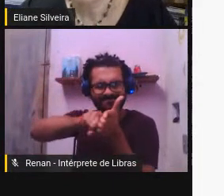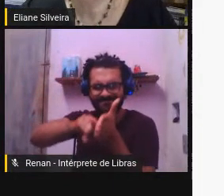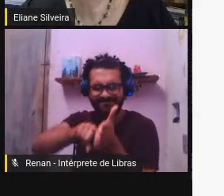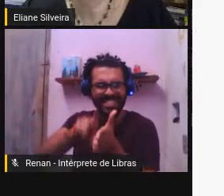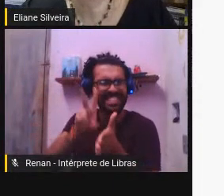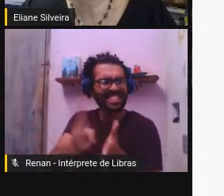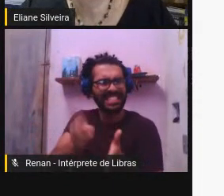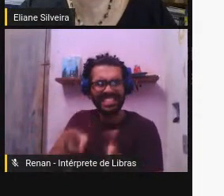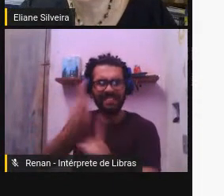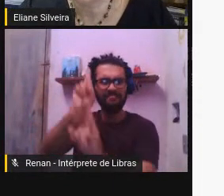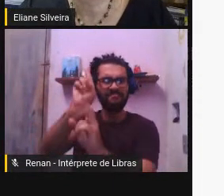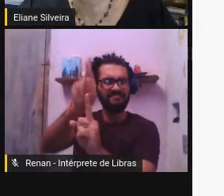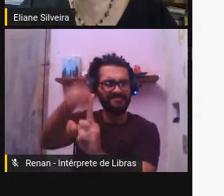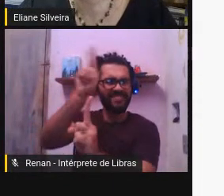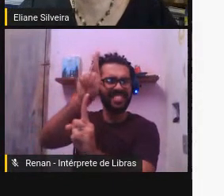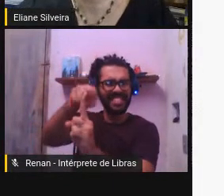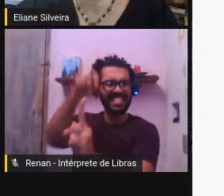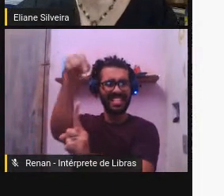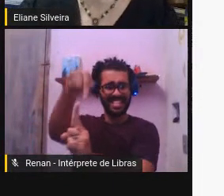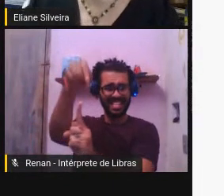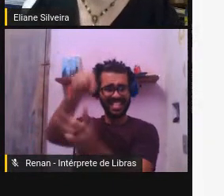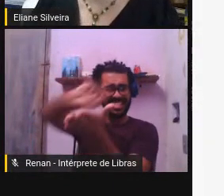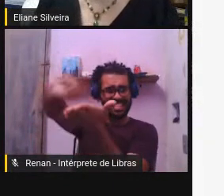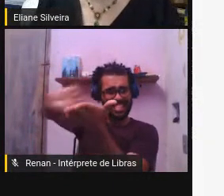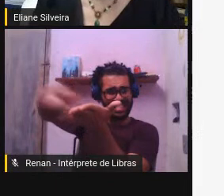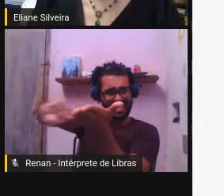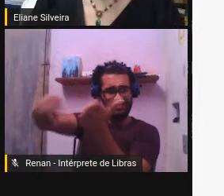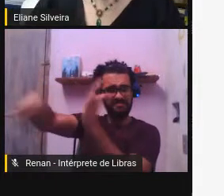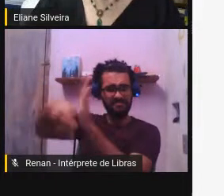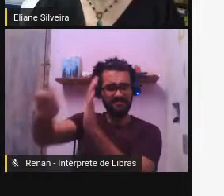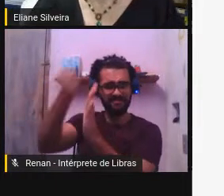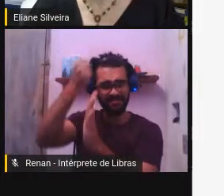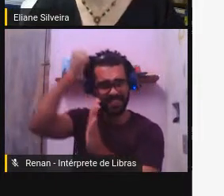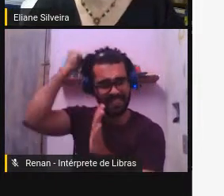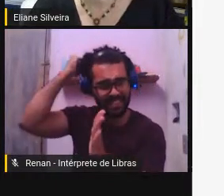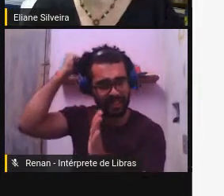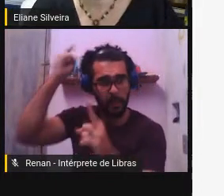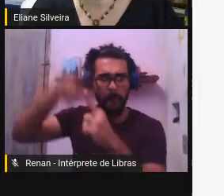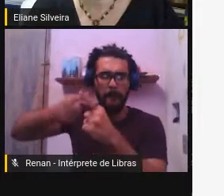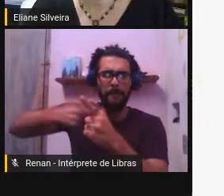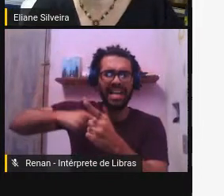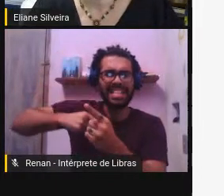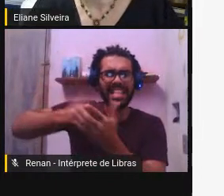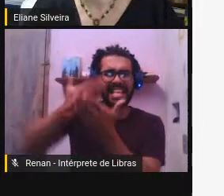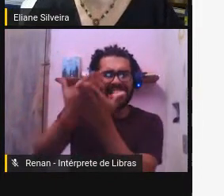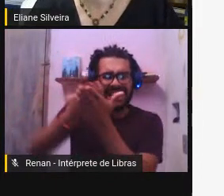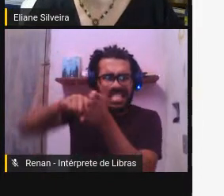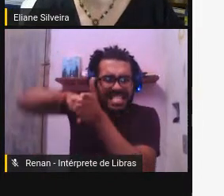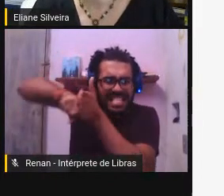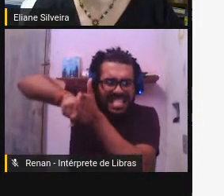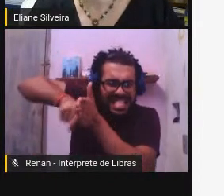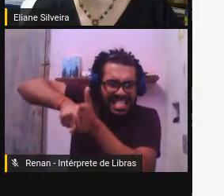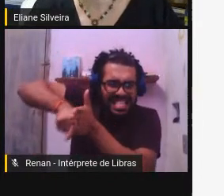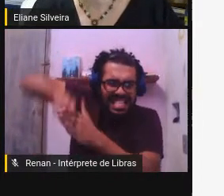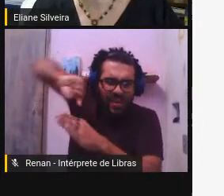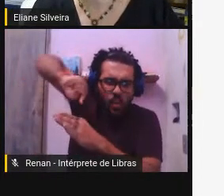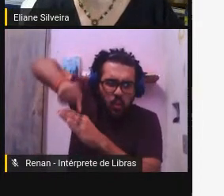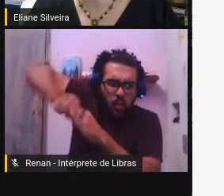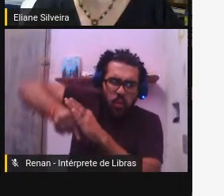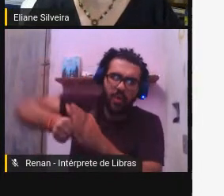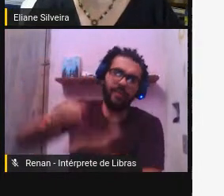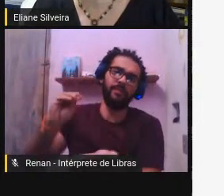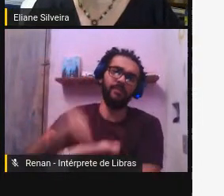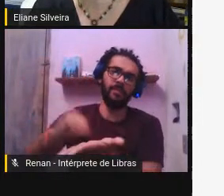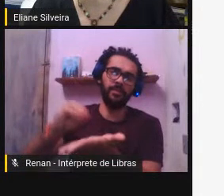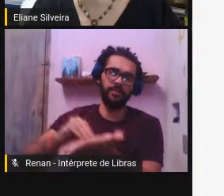A ausência de muitos trabalhos aprofundados sobre os souvenirs talvez se explique por duas